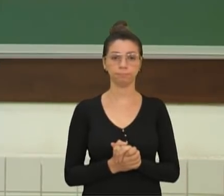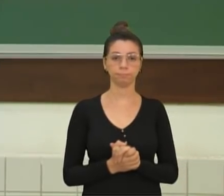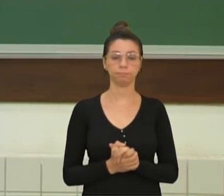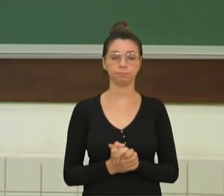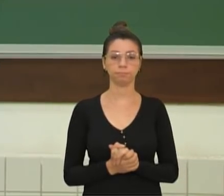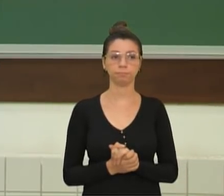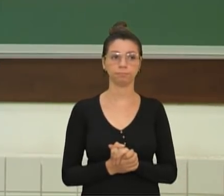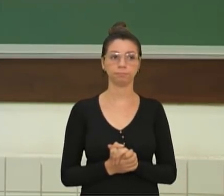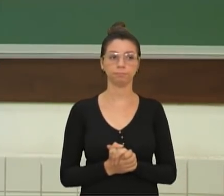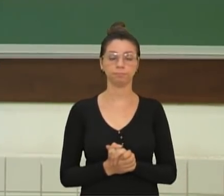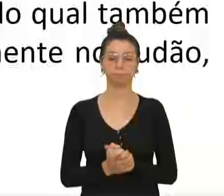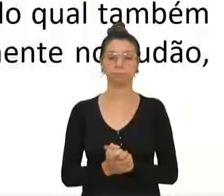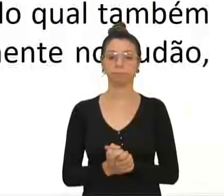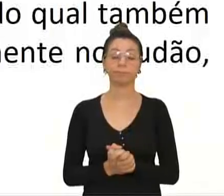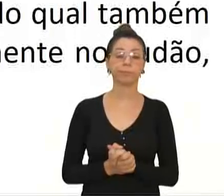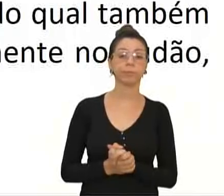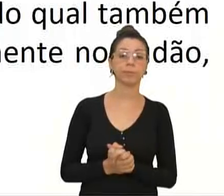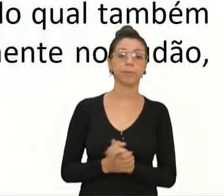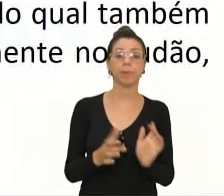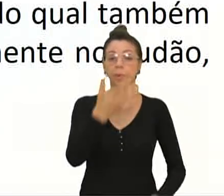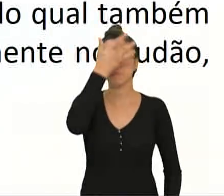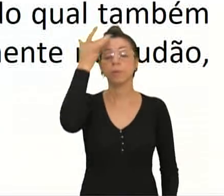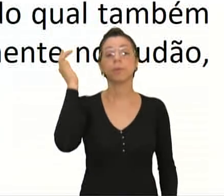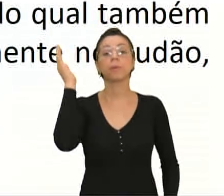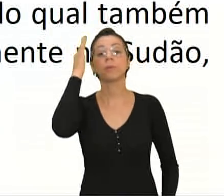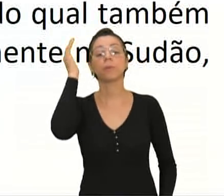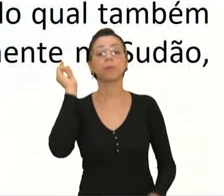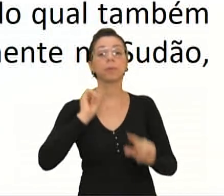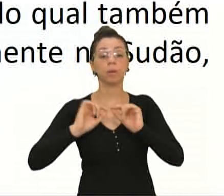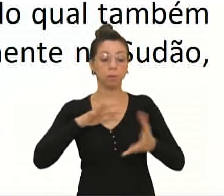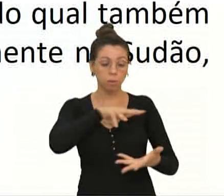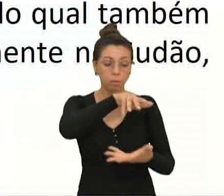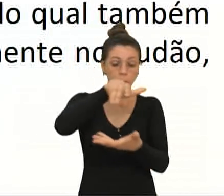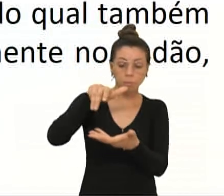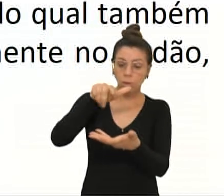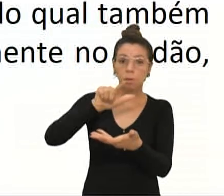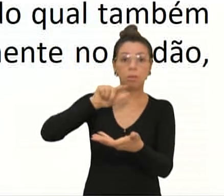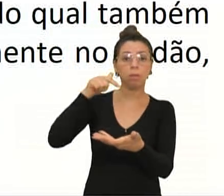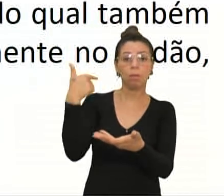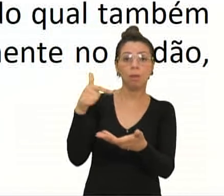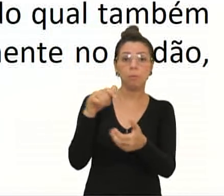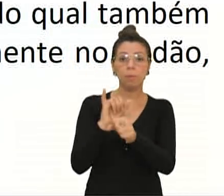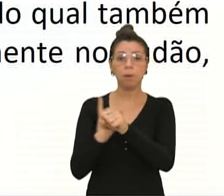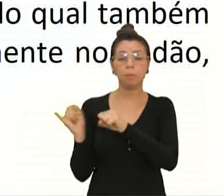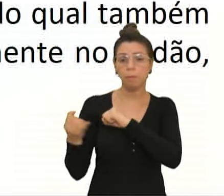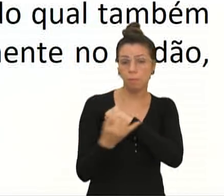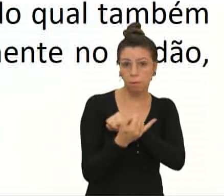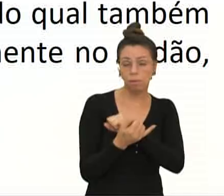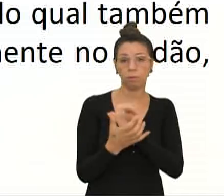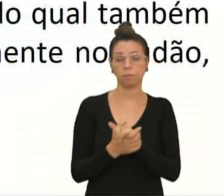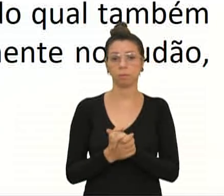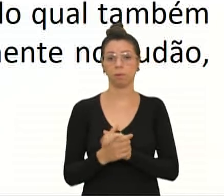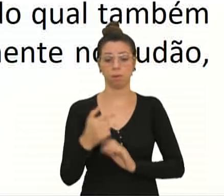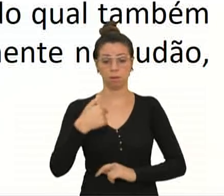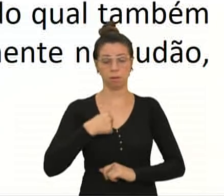De Ubuntu, as pessoas devem saber que o mundo não é uma ilha. Eu sou porque nós somos.